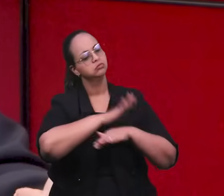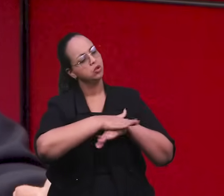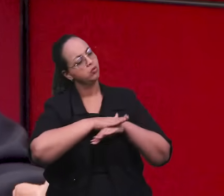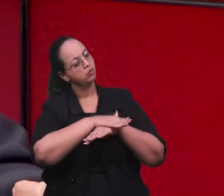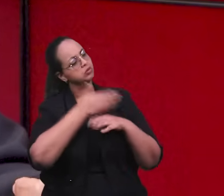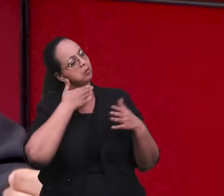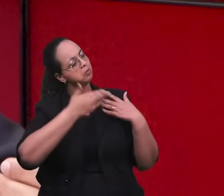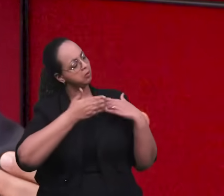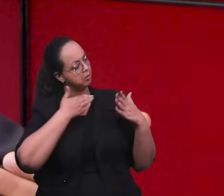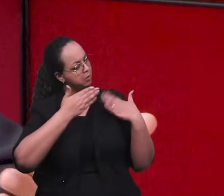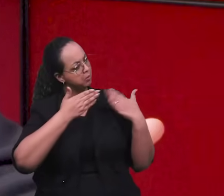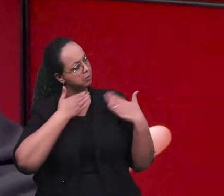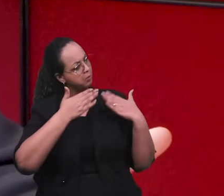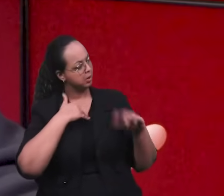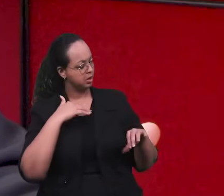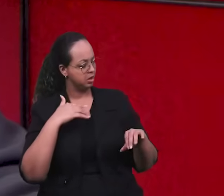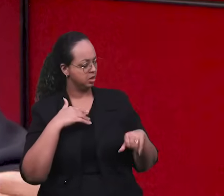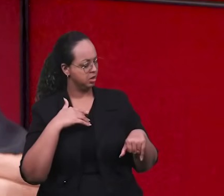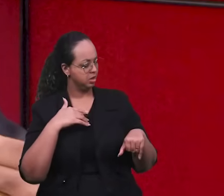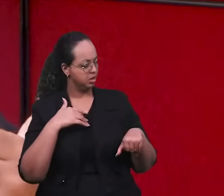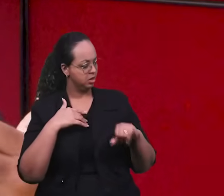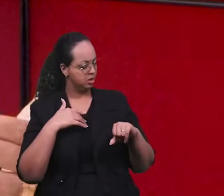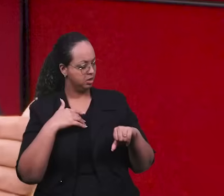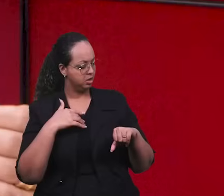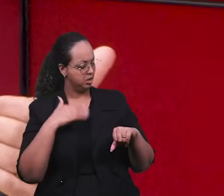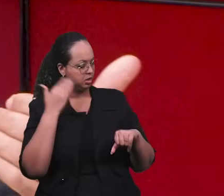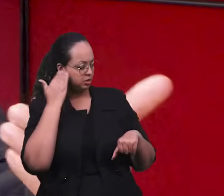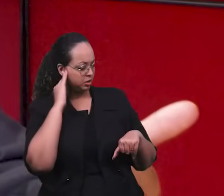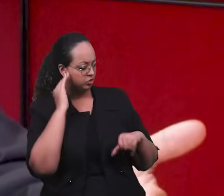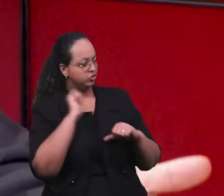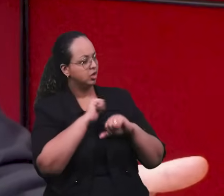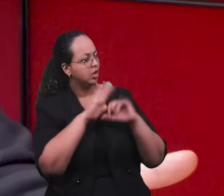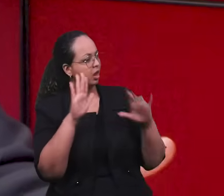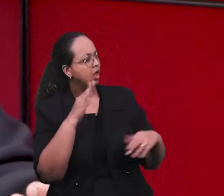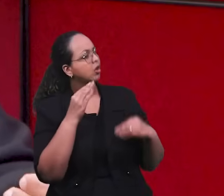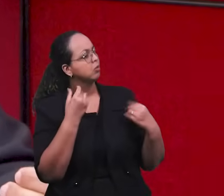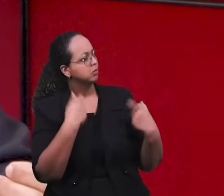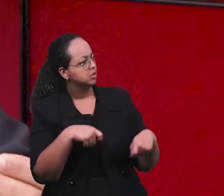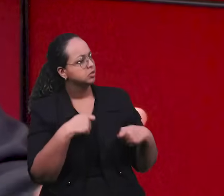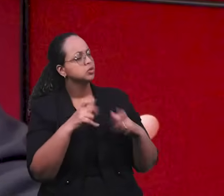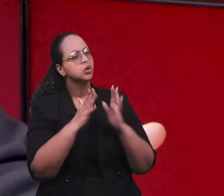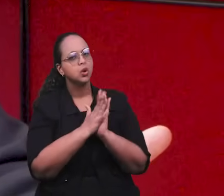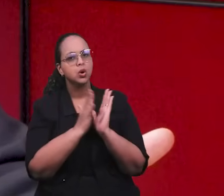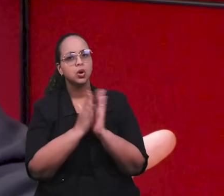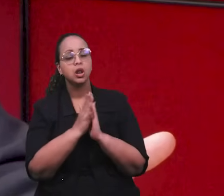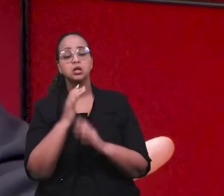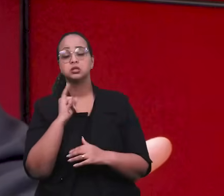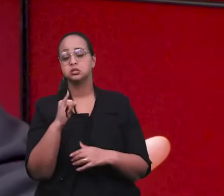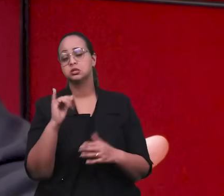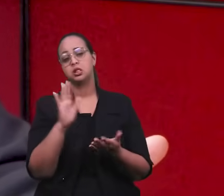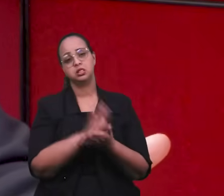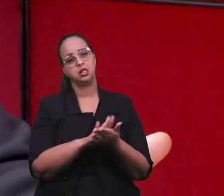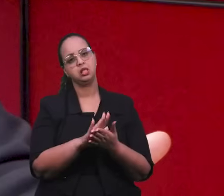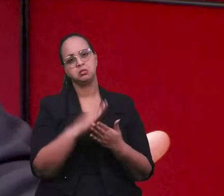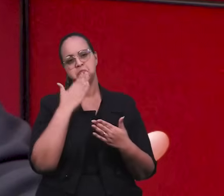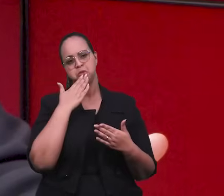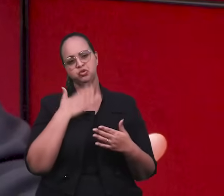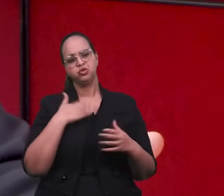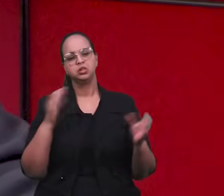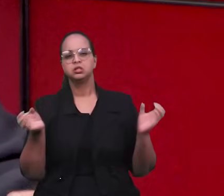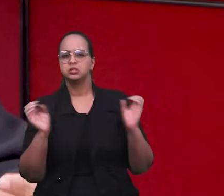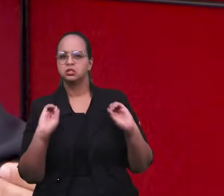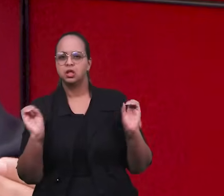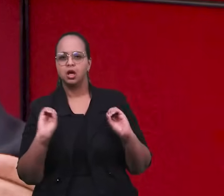vou entender qual é a necessidade, de onde vem, vou orar com ele. Se ele não apresentar nenhum motivo de